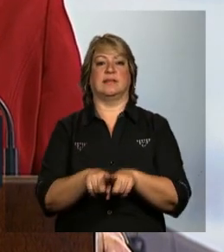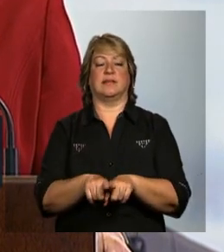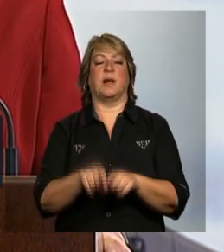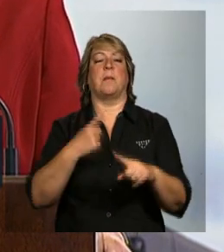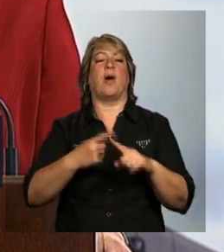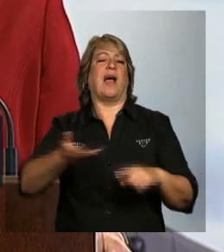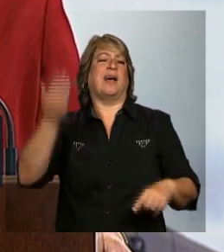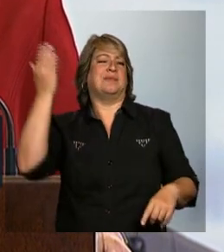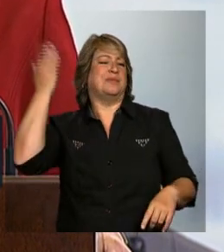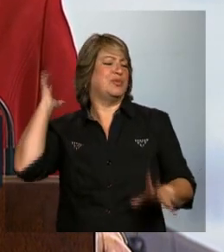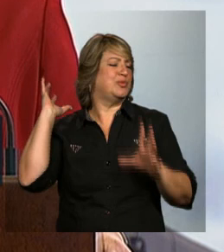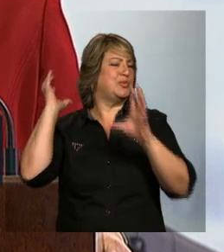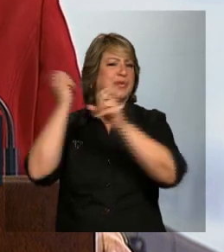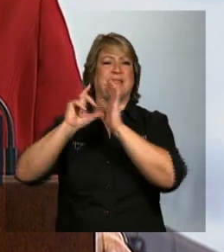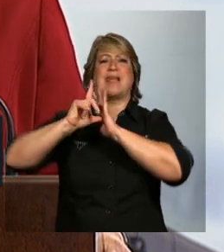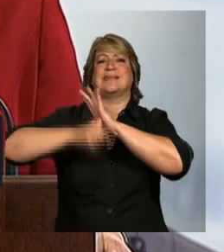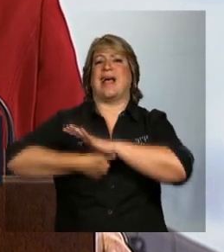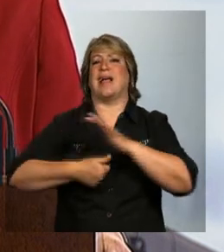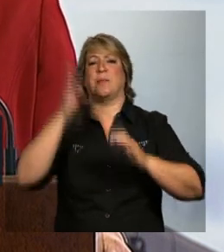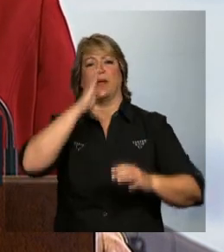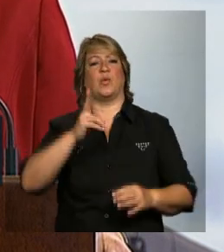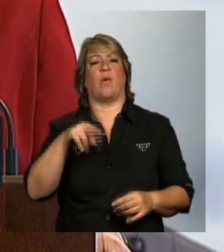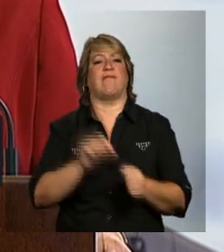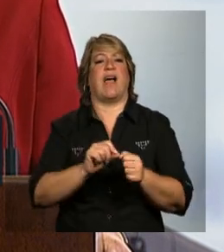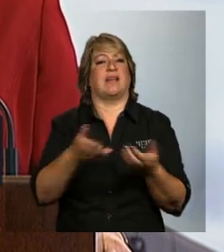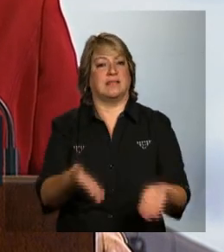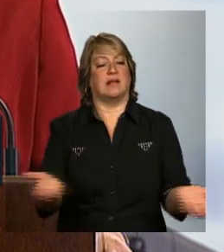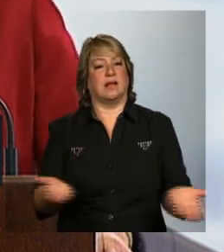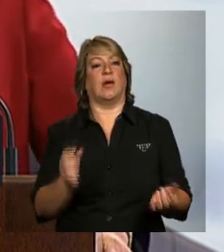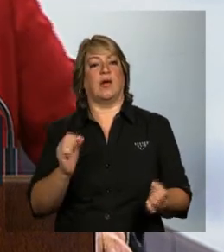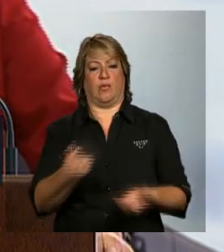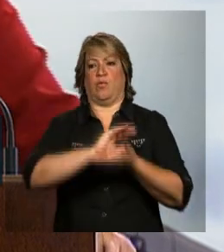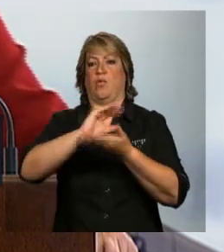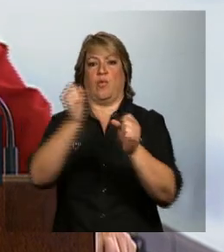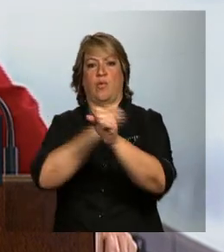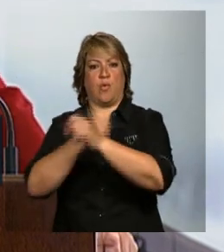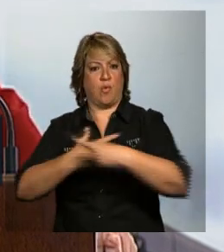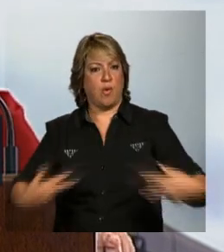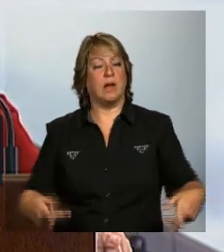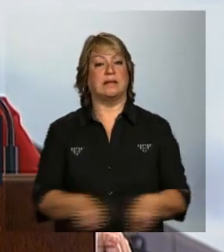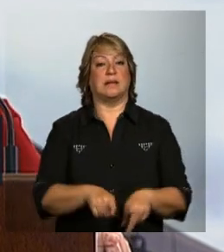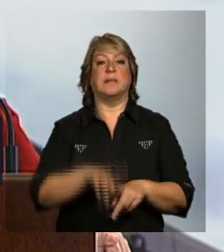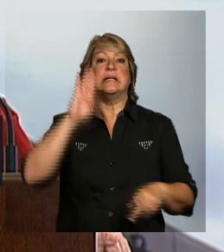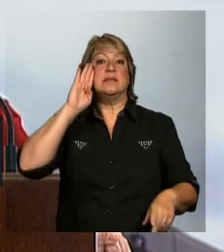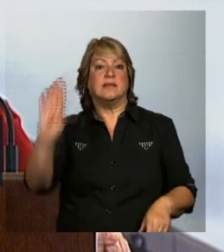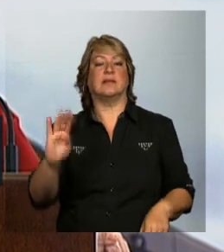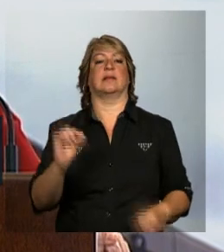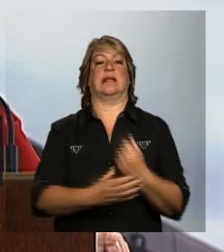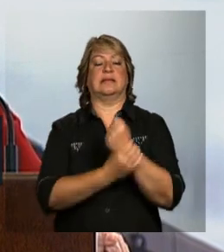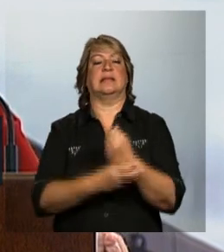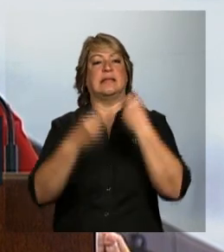saldar uma dívida de décadas de atraso em investimentos em logística e sobretudo para